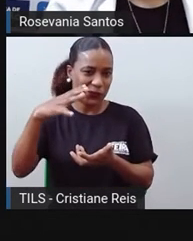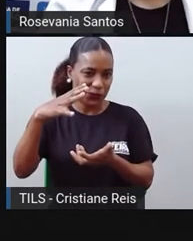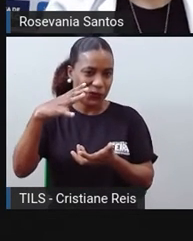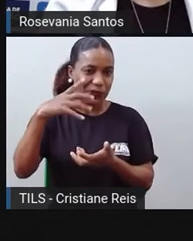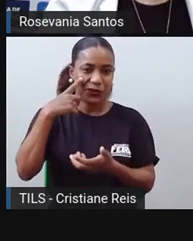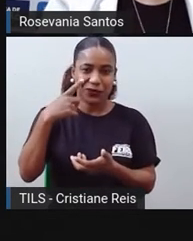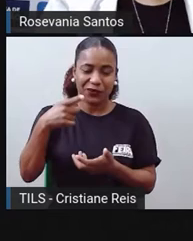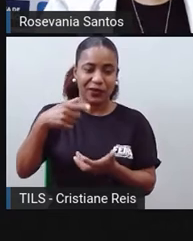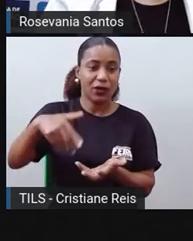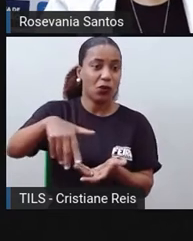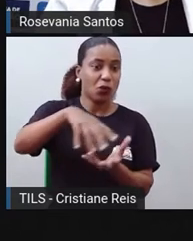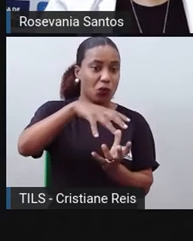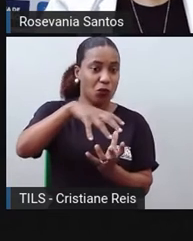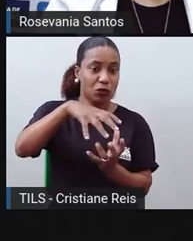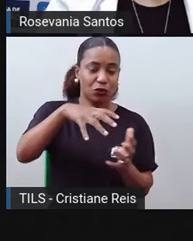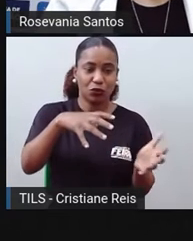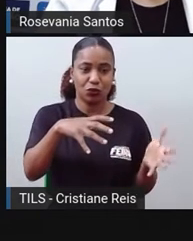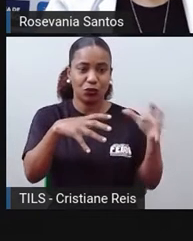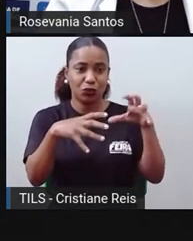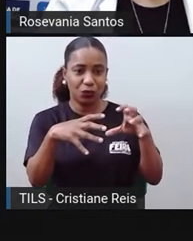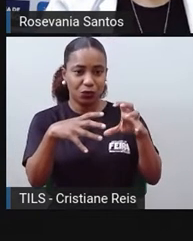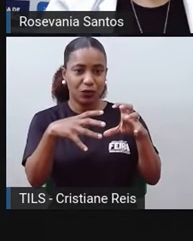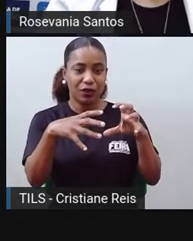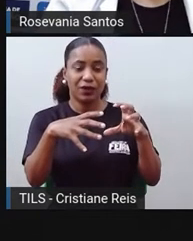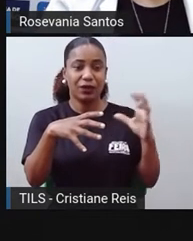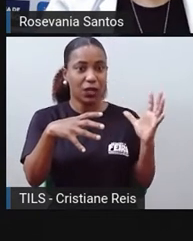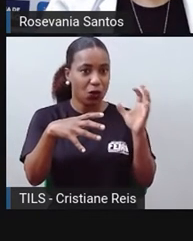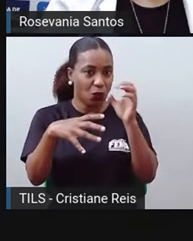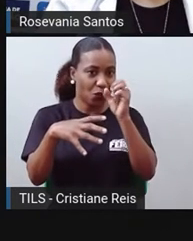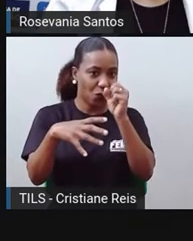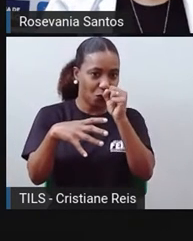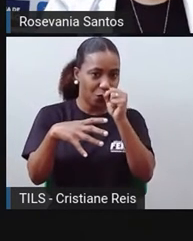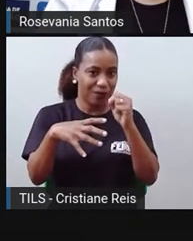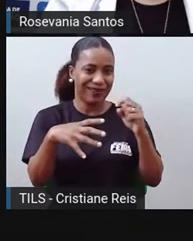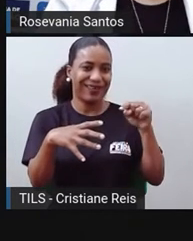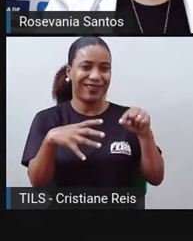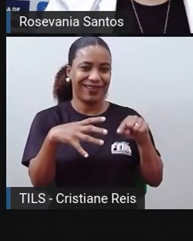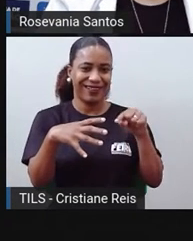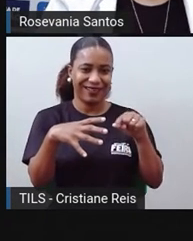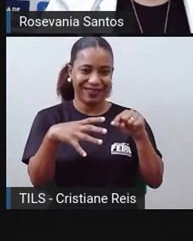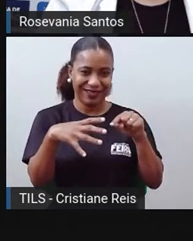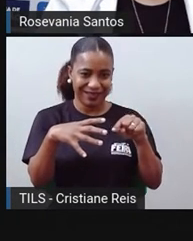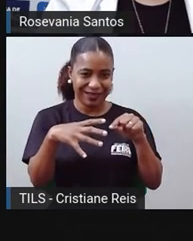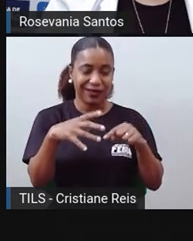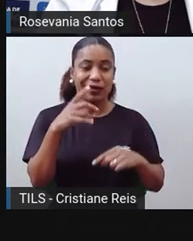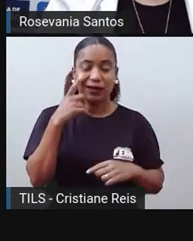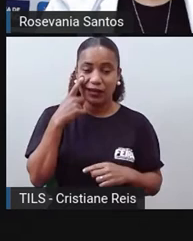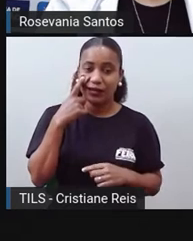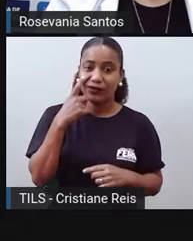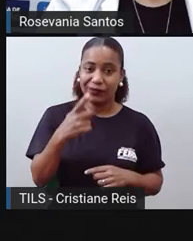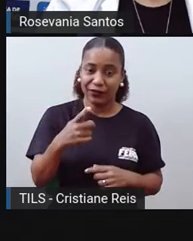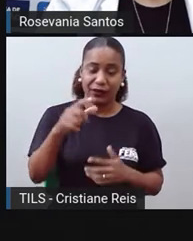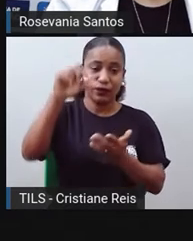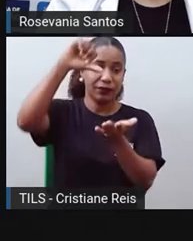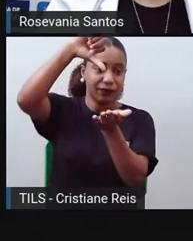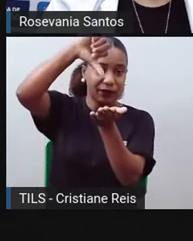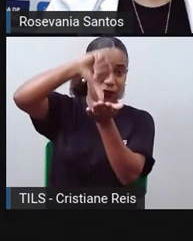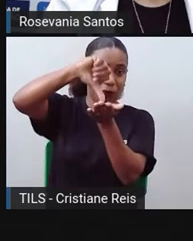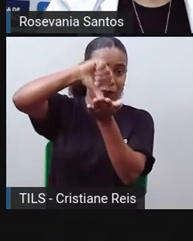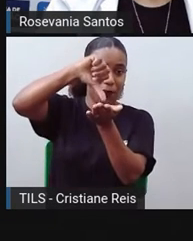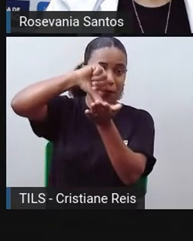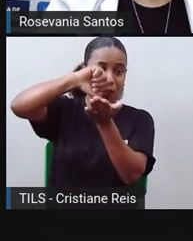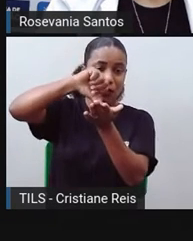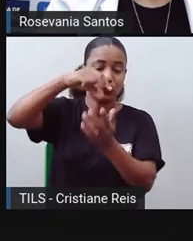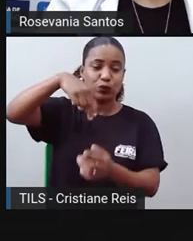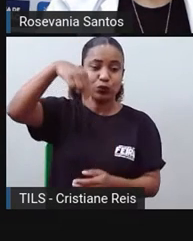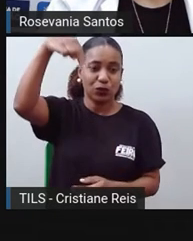da Terra. Então, esse círculo, né, bora dizer assim, né, de iluminação, o que que eu estou vendo aqui? O Polo Norte, ele está sendo